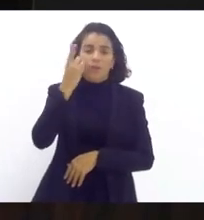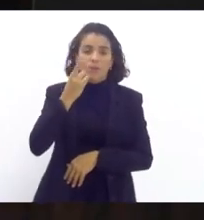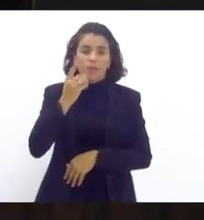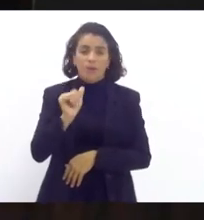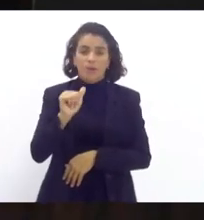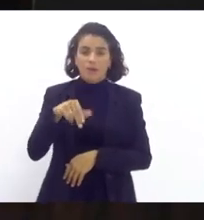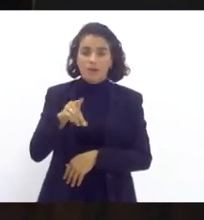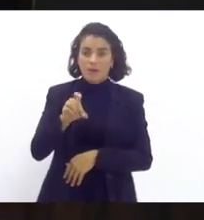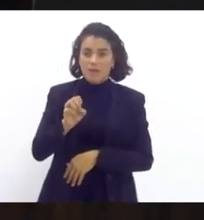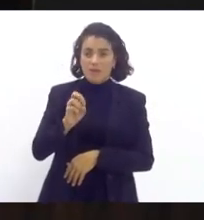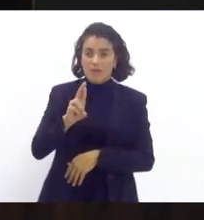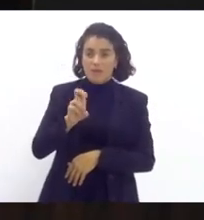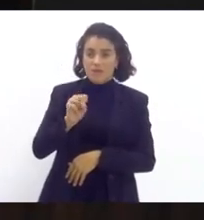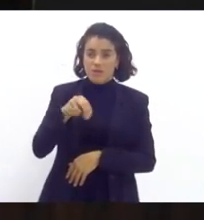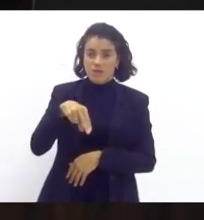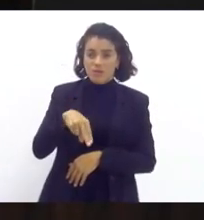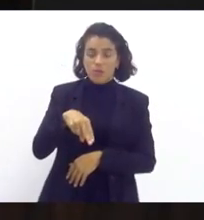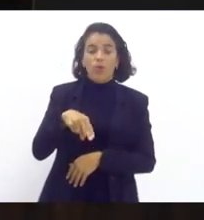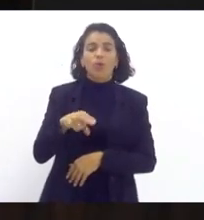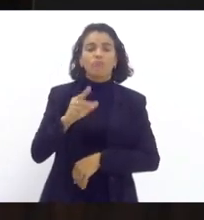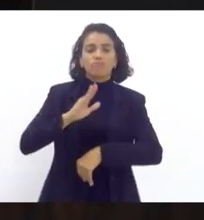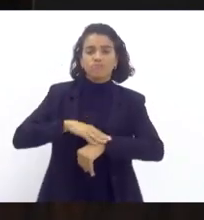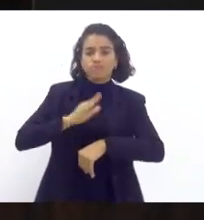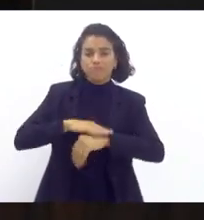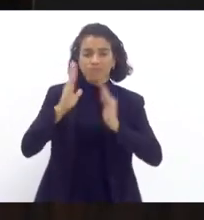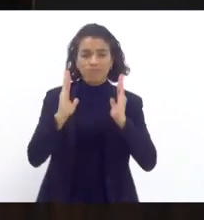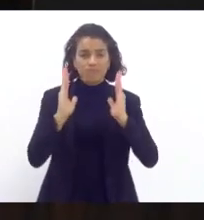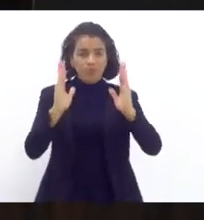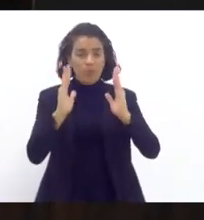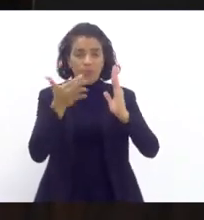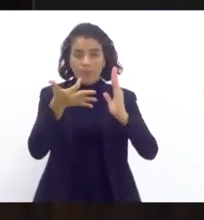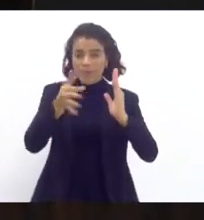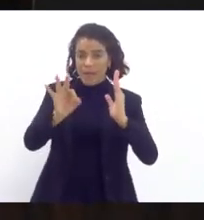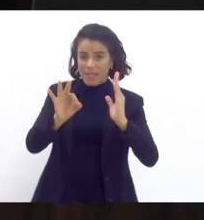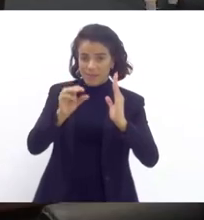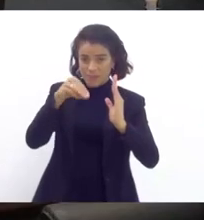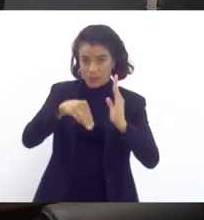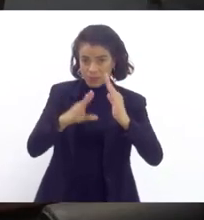Moraes. Vossa Excelência dispõe de 10 minutos no tempo regimental.